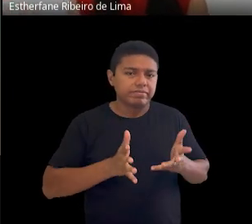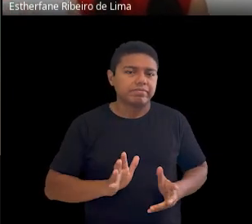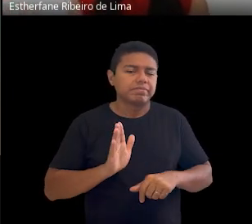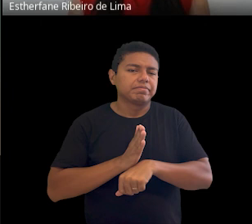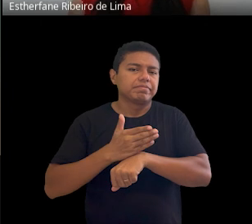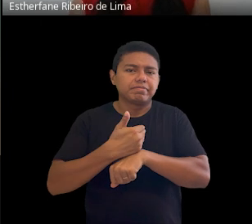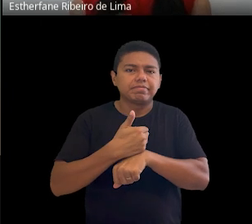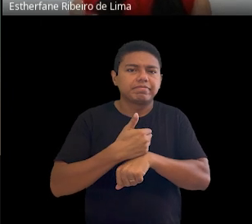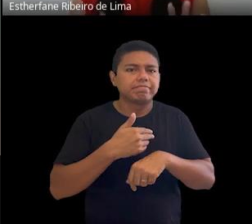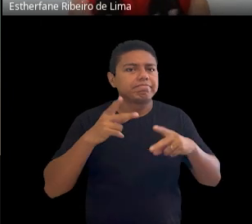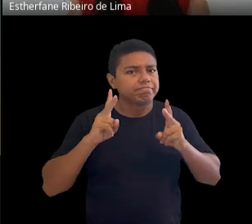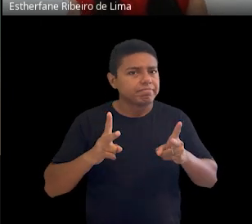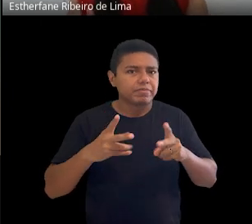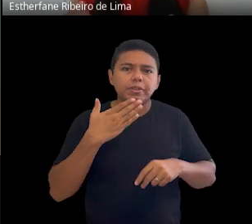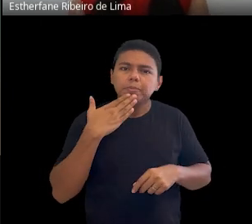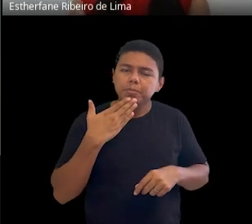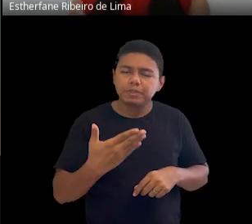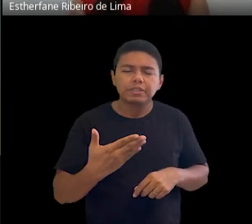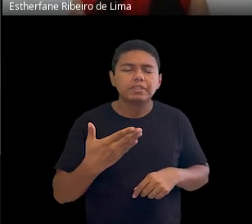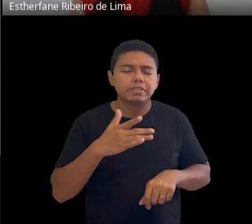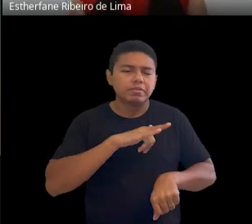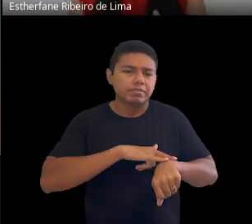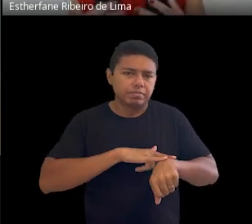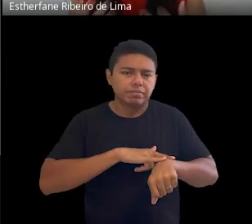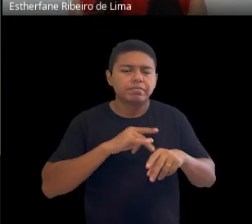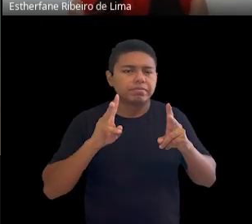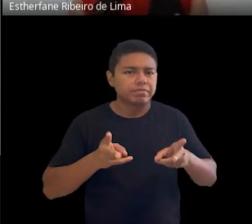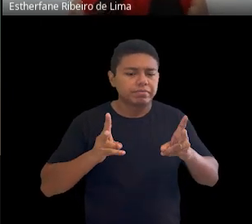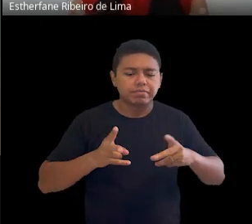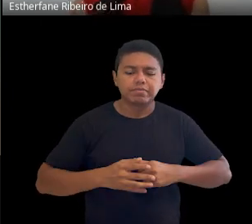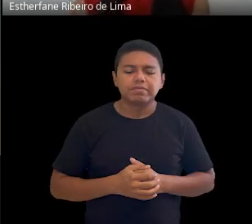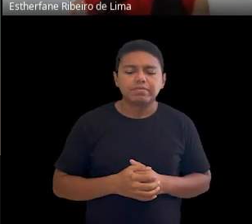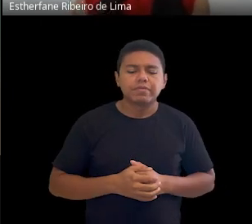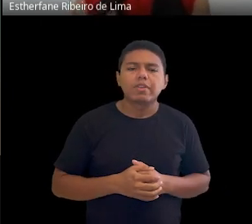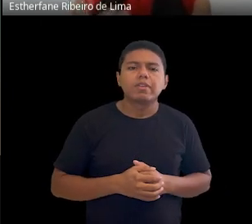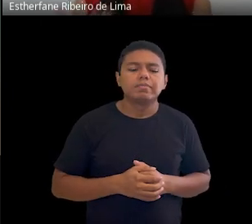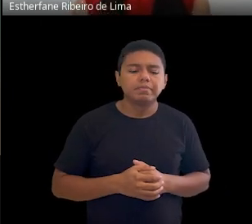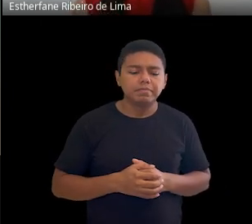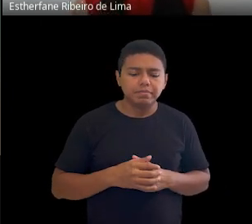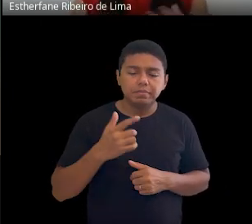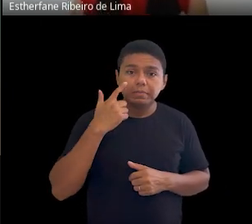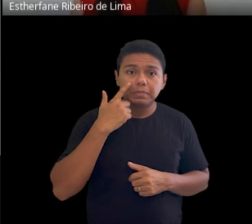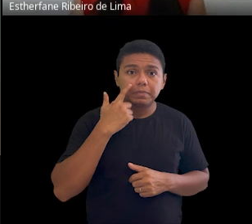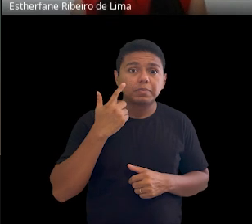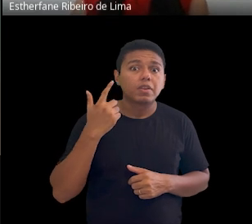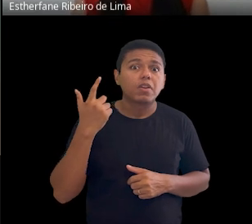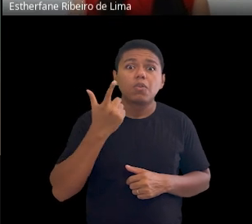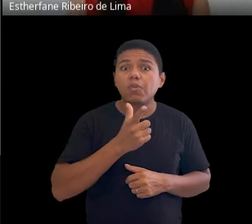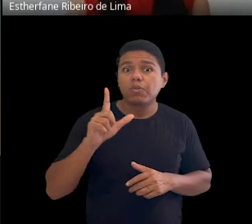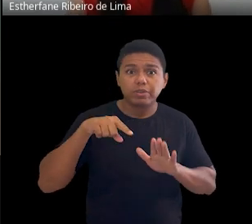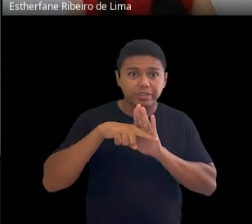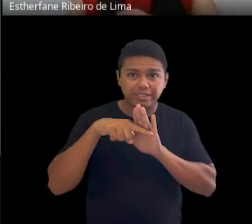parto prematuro. Então, sempre pedir com uma urocultura. Sorologias de toxoplasmose, tanto a IgM quanto a